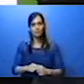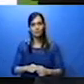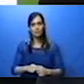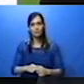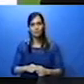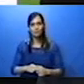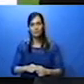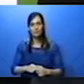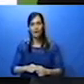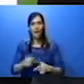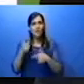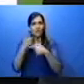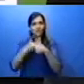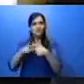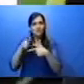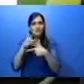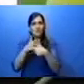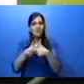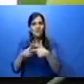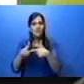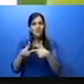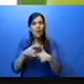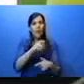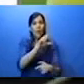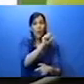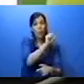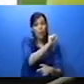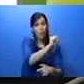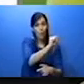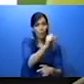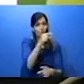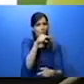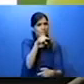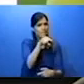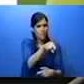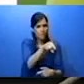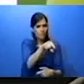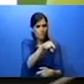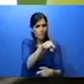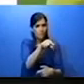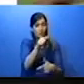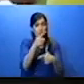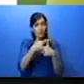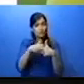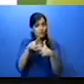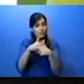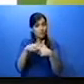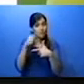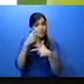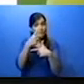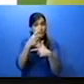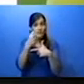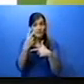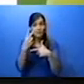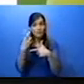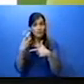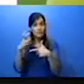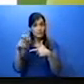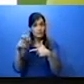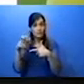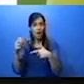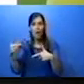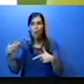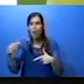No caso da divisão, 8.000 dividido por 125 dá